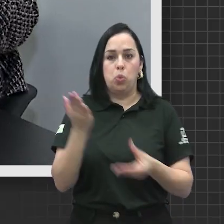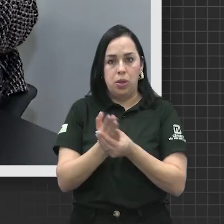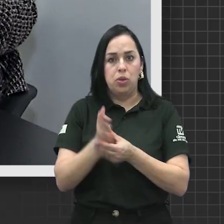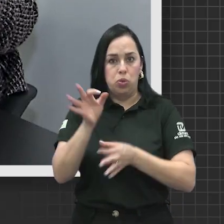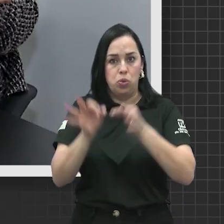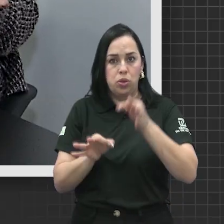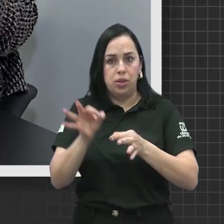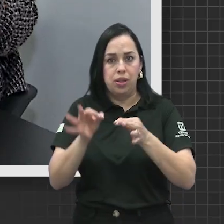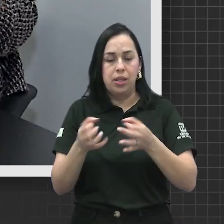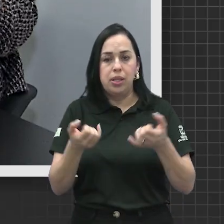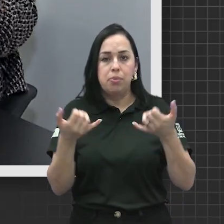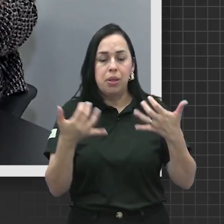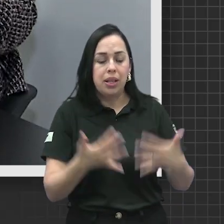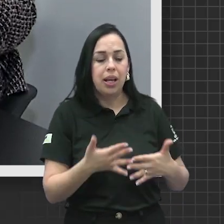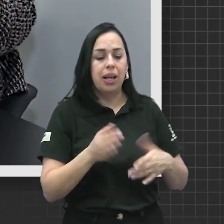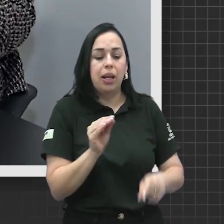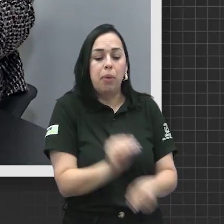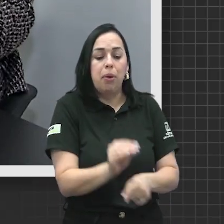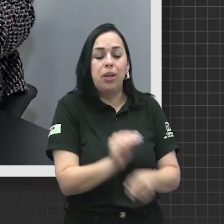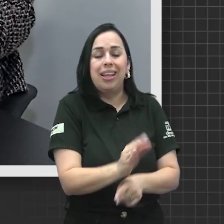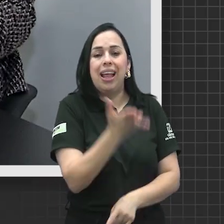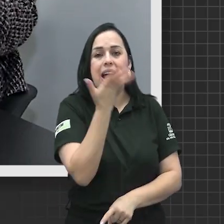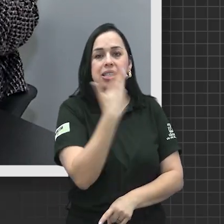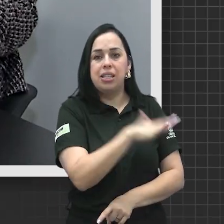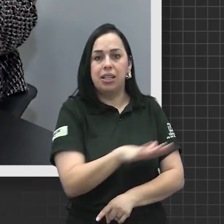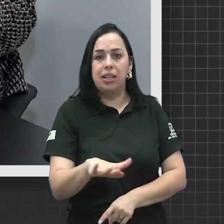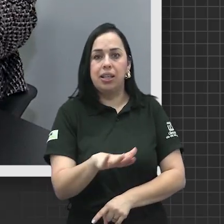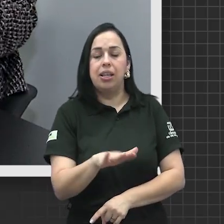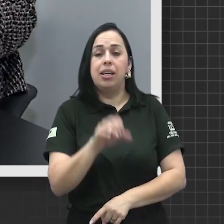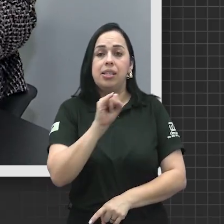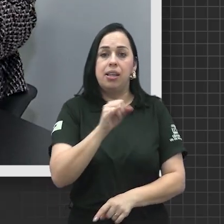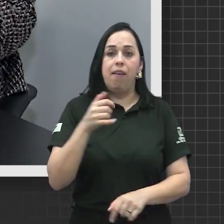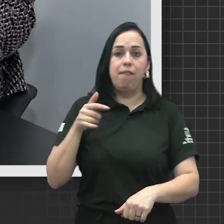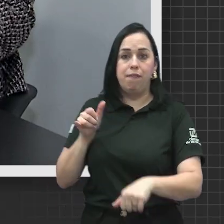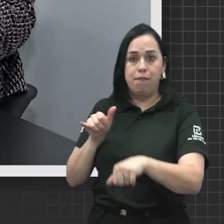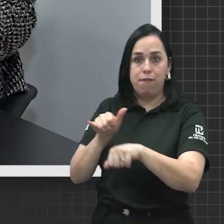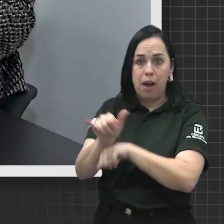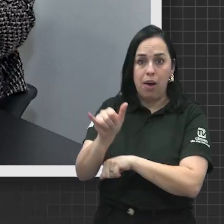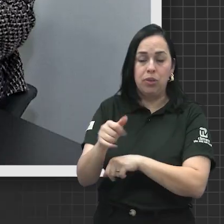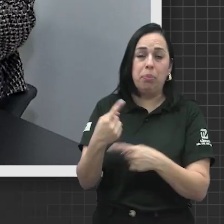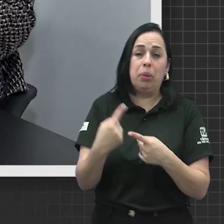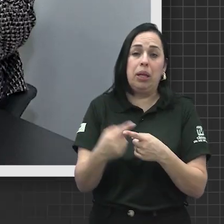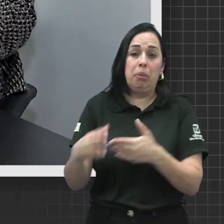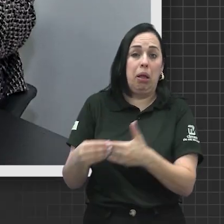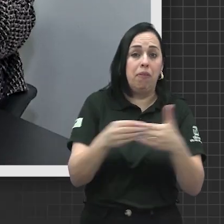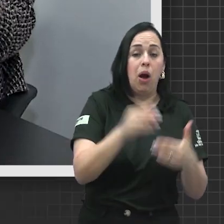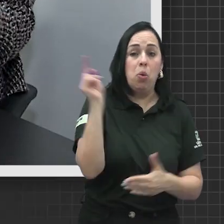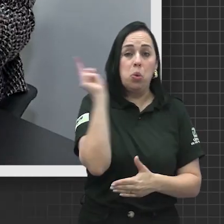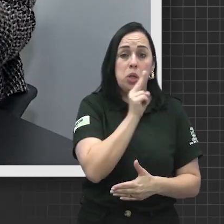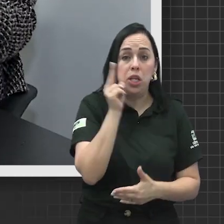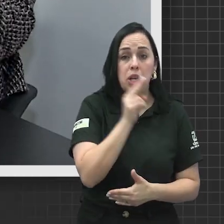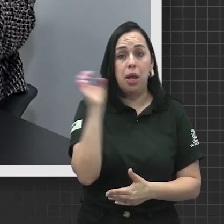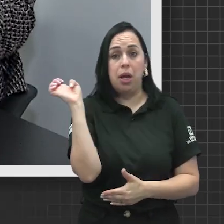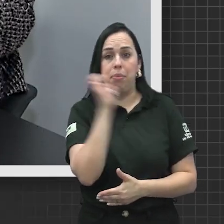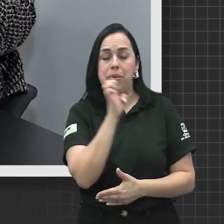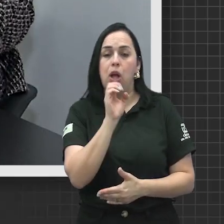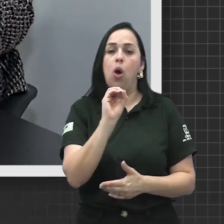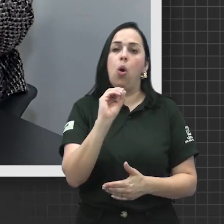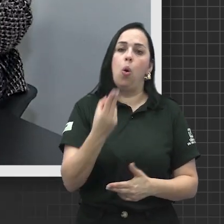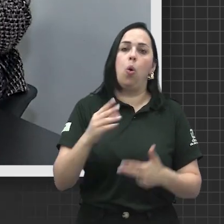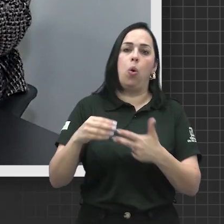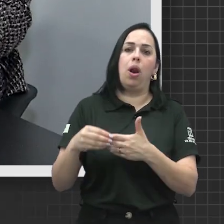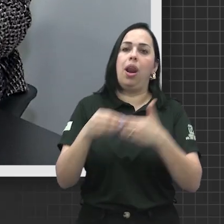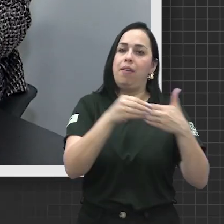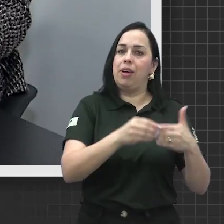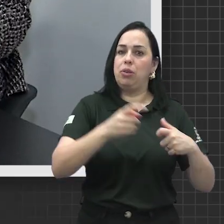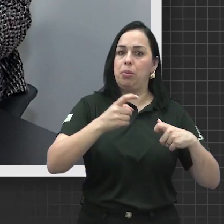prevê principalmente a proteção às crianças. Então, pais que se ausentam em situações de urgência, emergência ou até mesmo uma